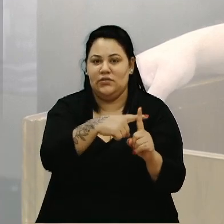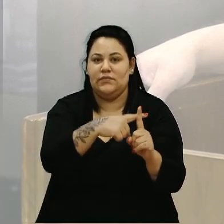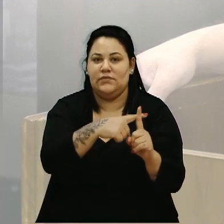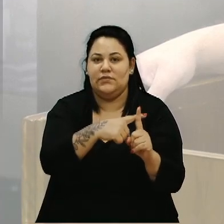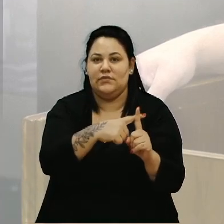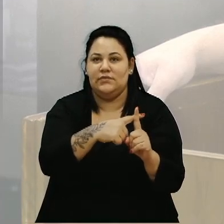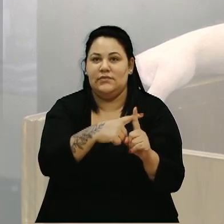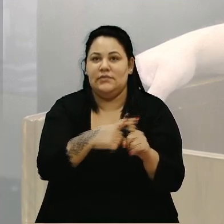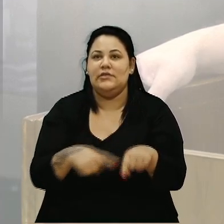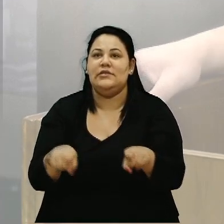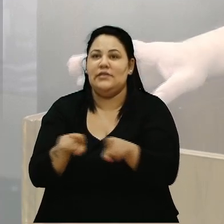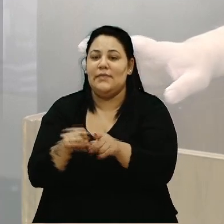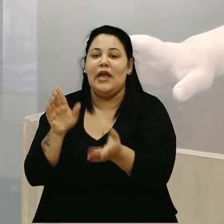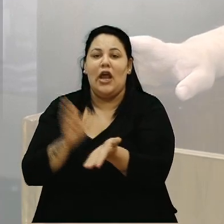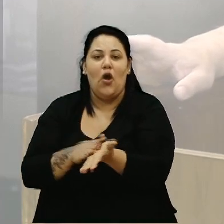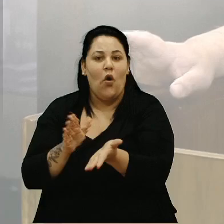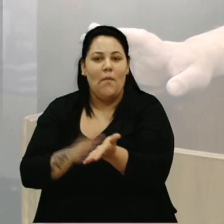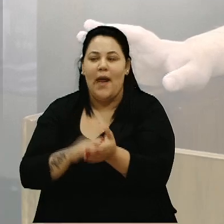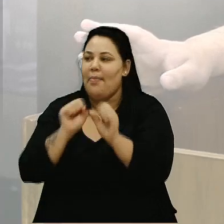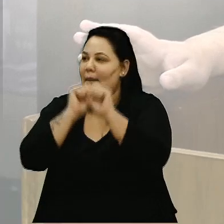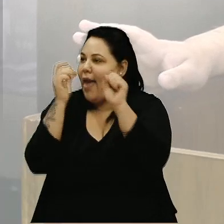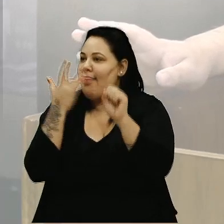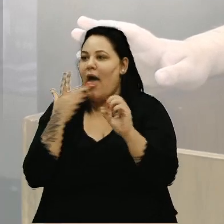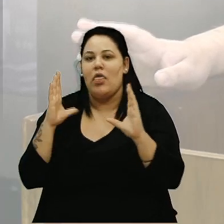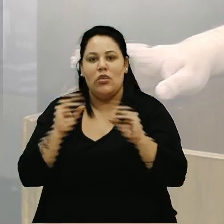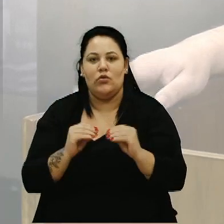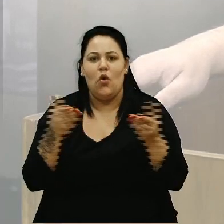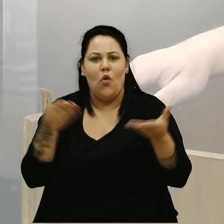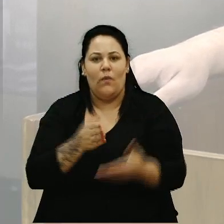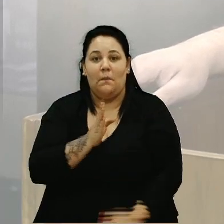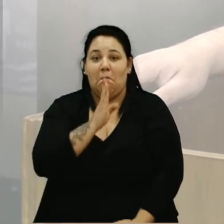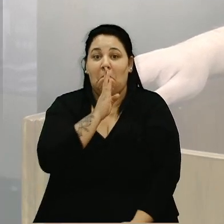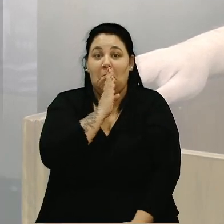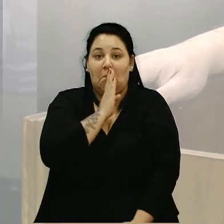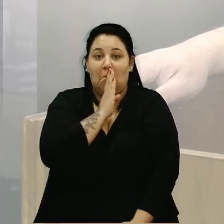cobrado dia e noite. Hoje é um silêncio absurdo.